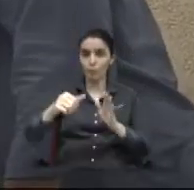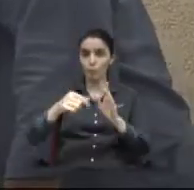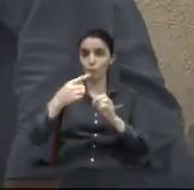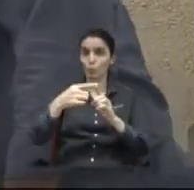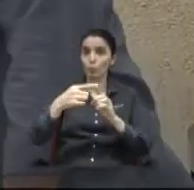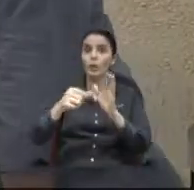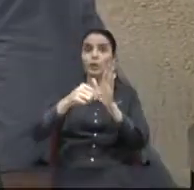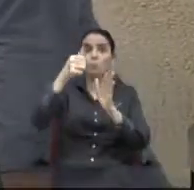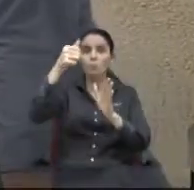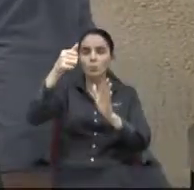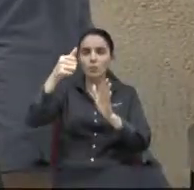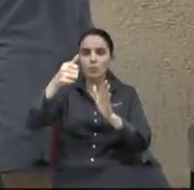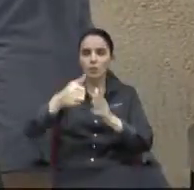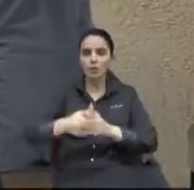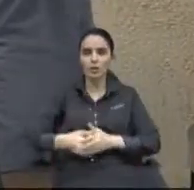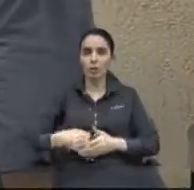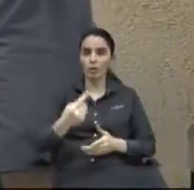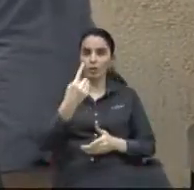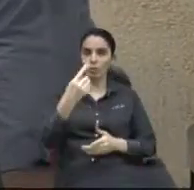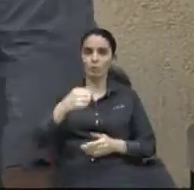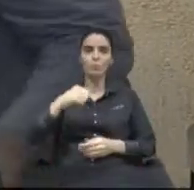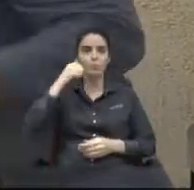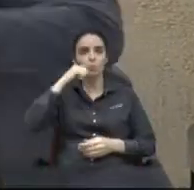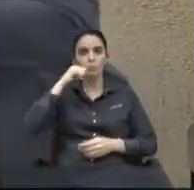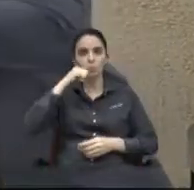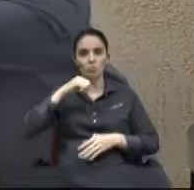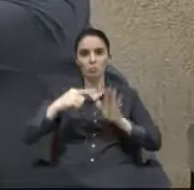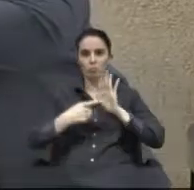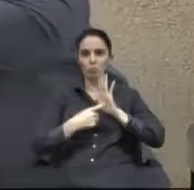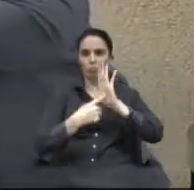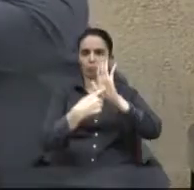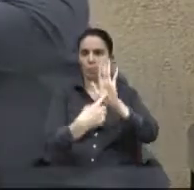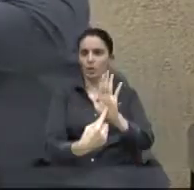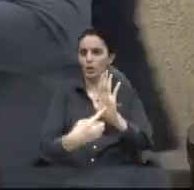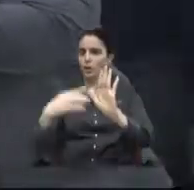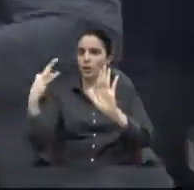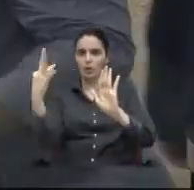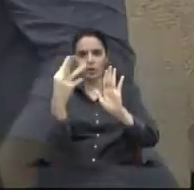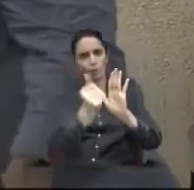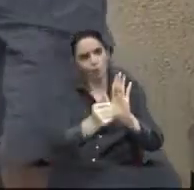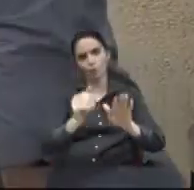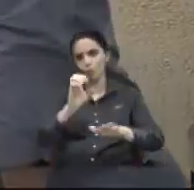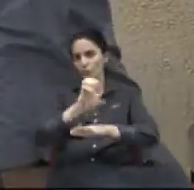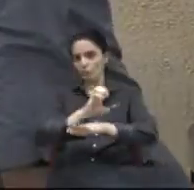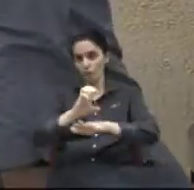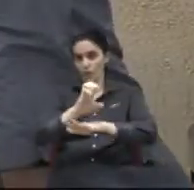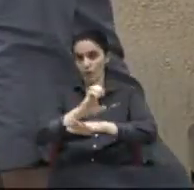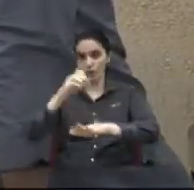batalhão o soldado se destaca entre todos do estado